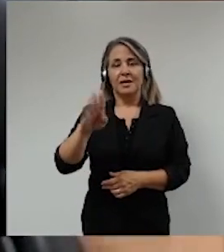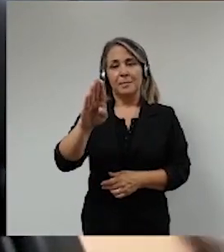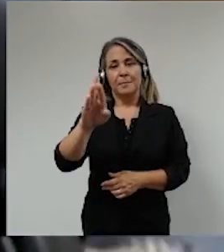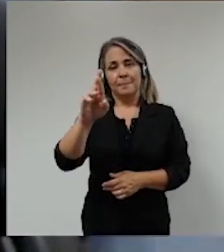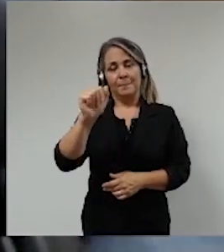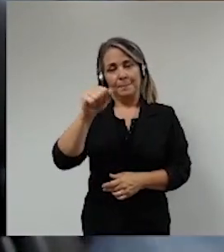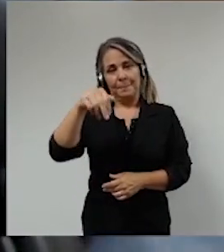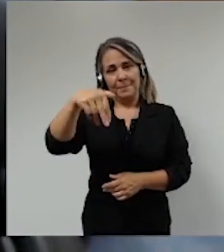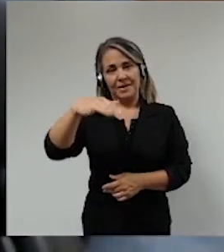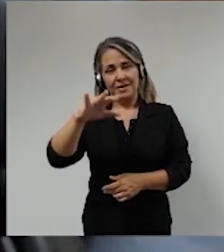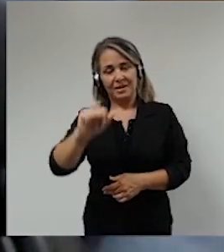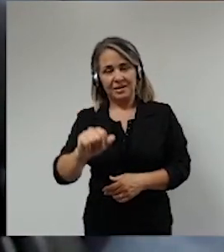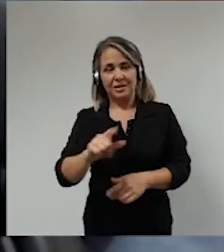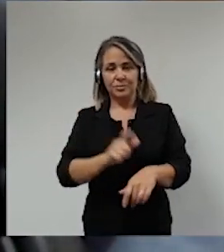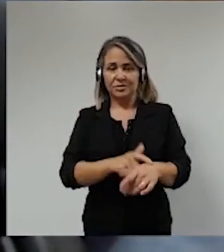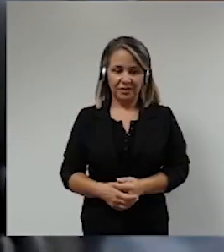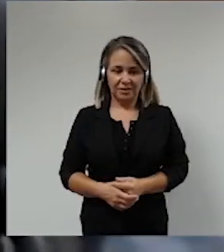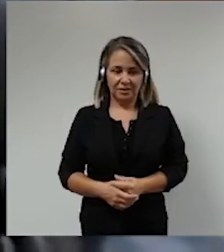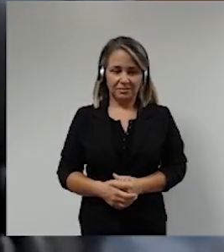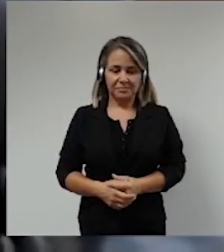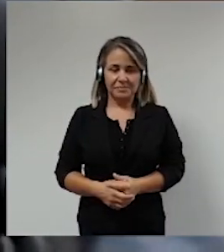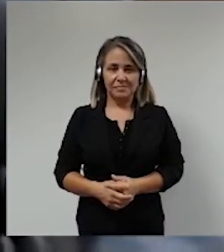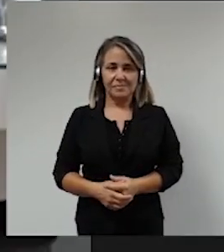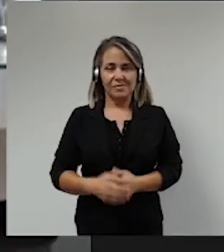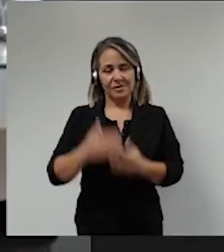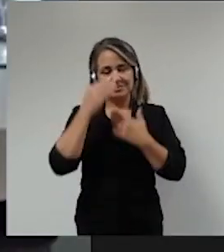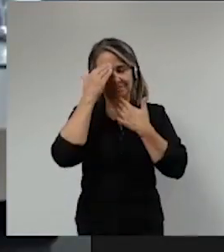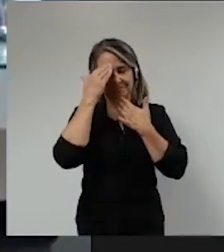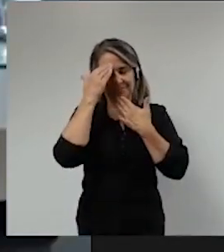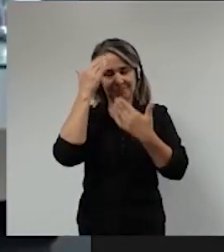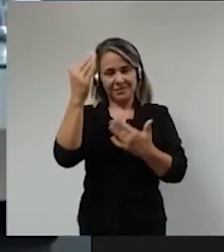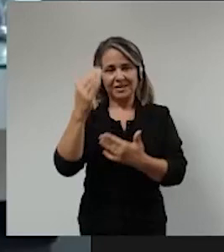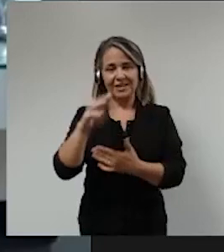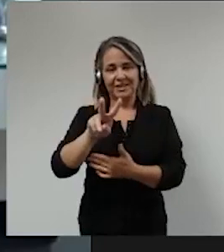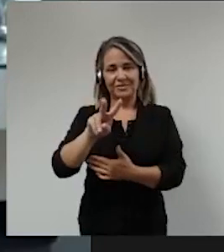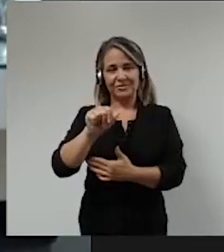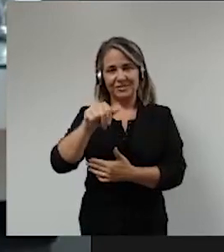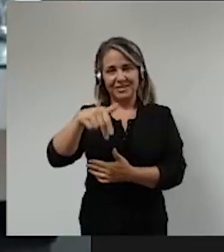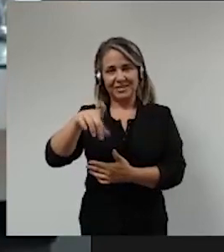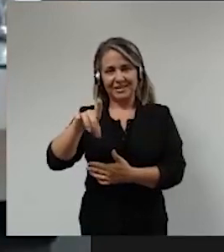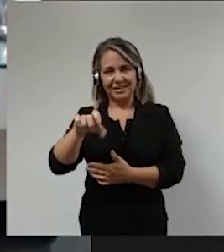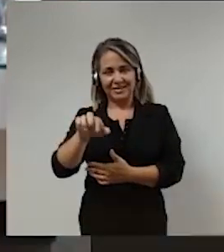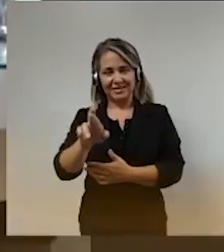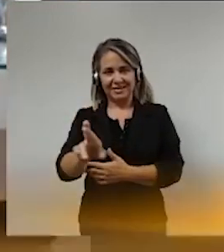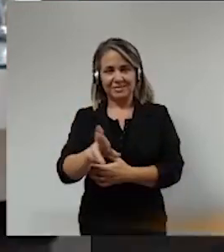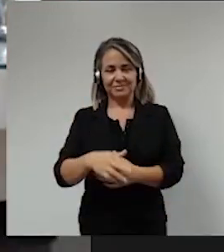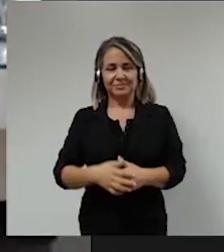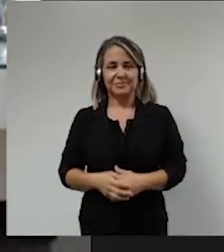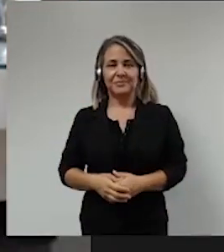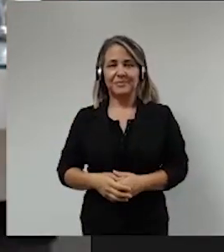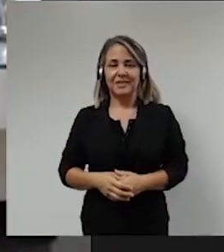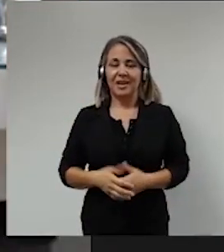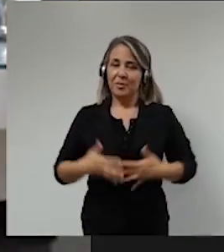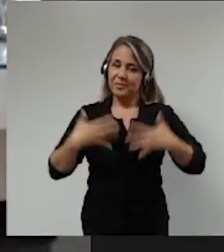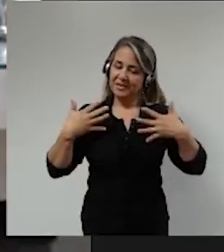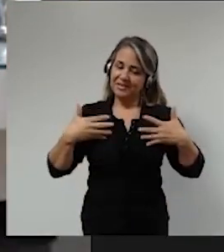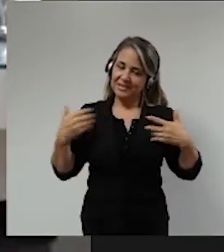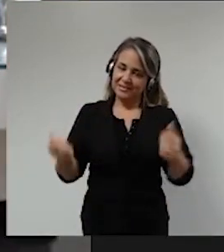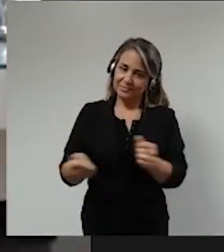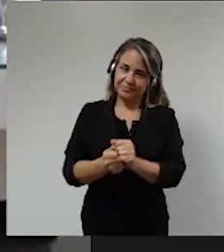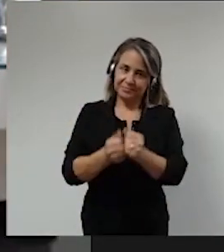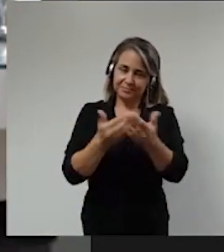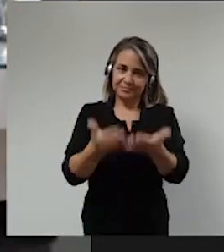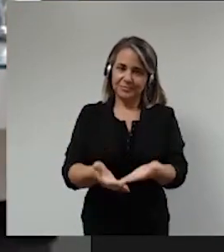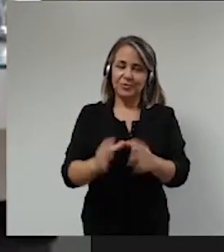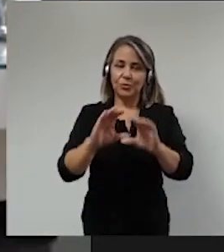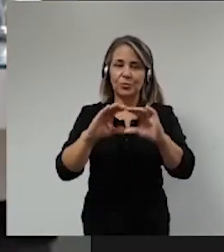sua pelo tempo regimental. Muito obrigada, doutor Wander. É um prazer estar aqui nesse evento,